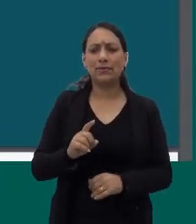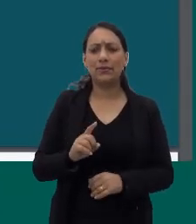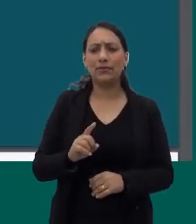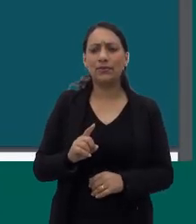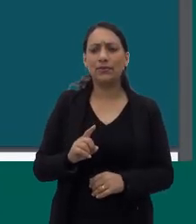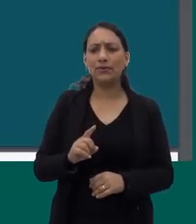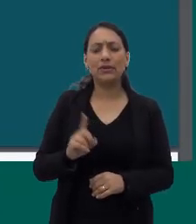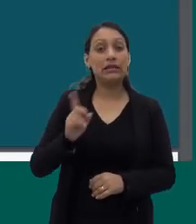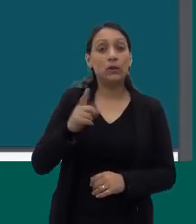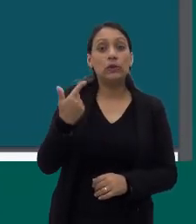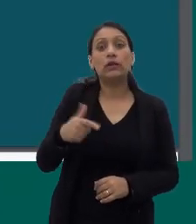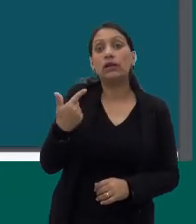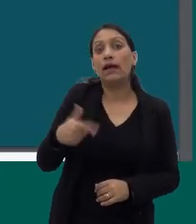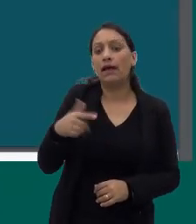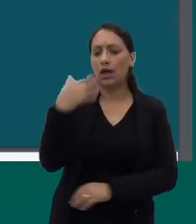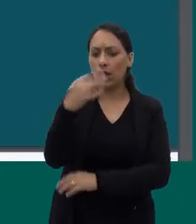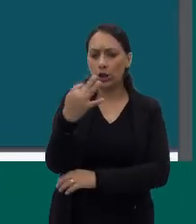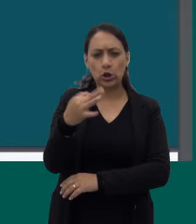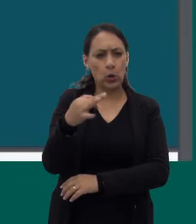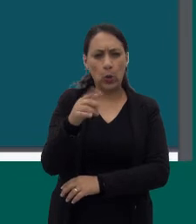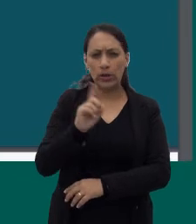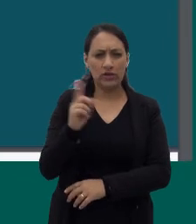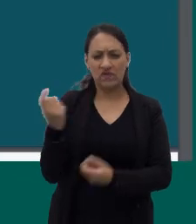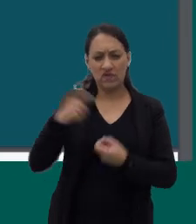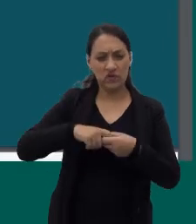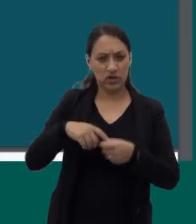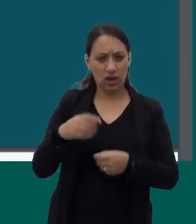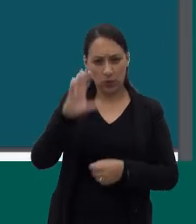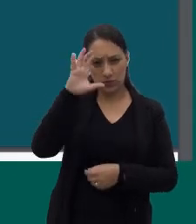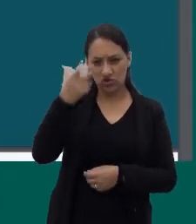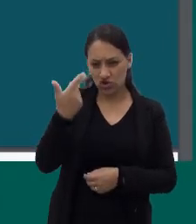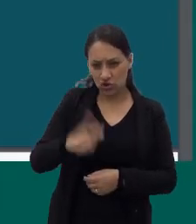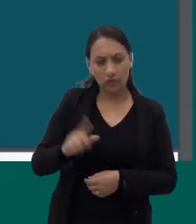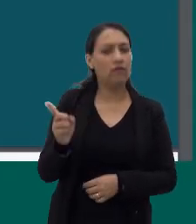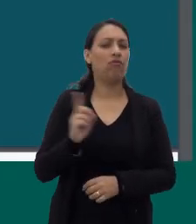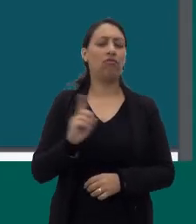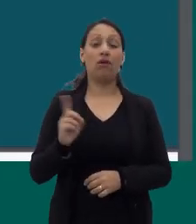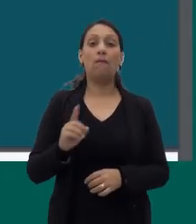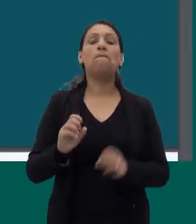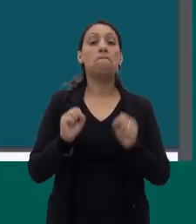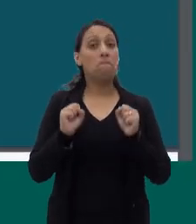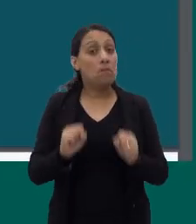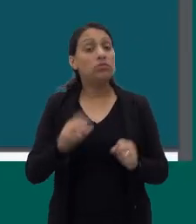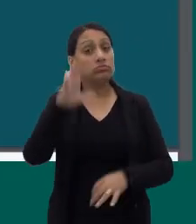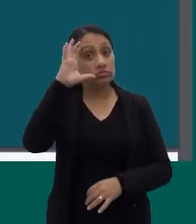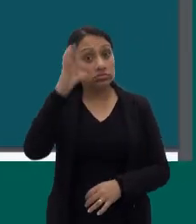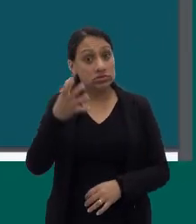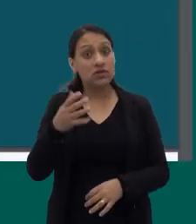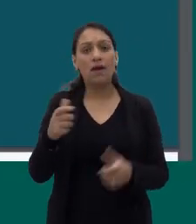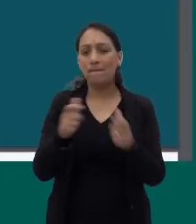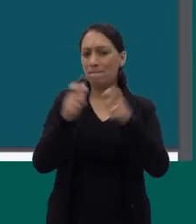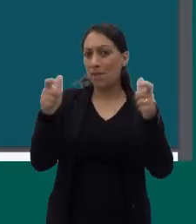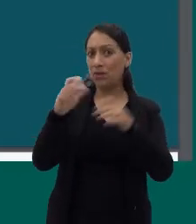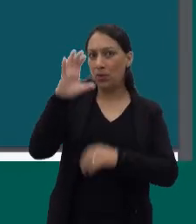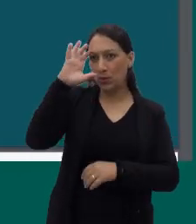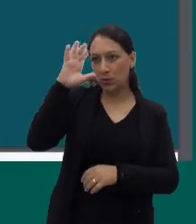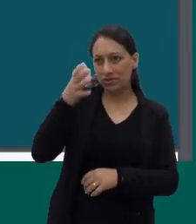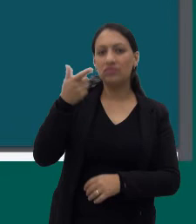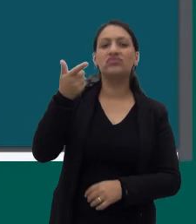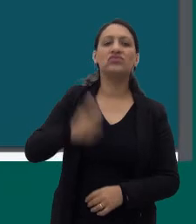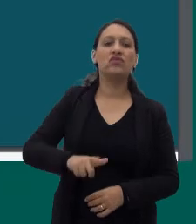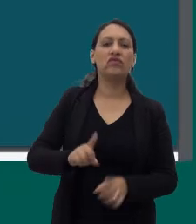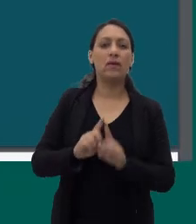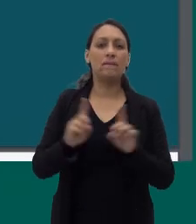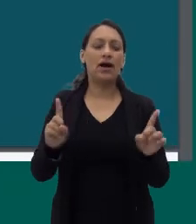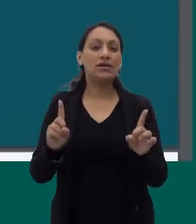né? Que a dor não vai voltar, não vai acontecer de novo. Sim, pode ser que aconteça, e na maioria dos casos vai acontecer de novo.